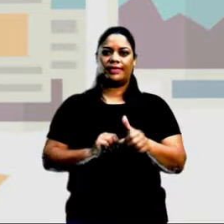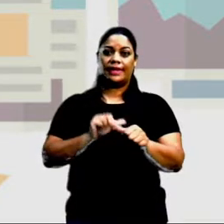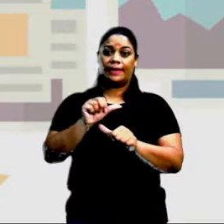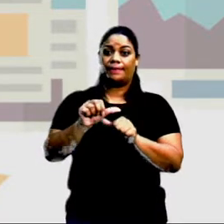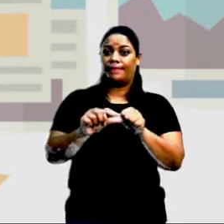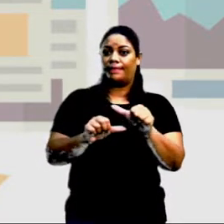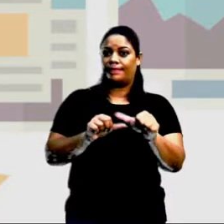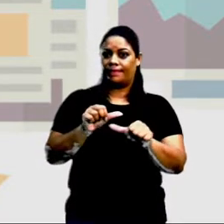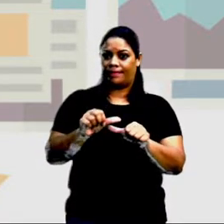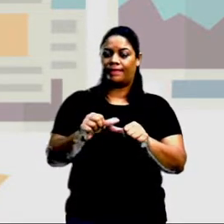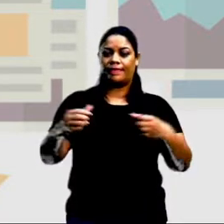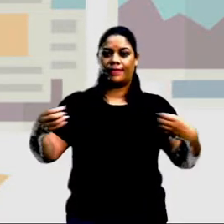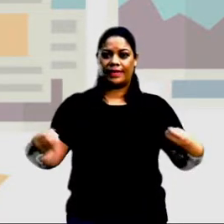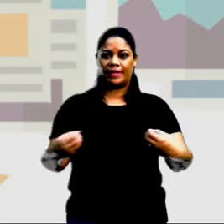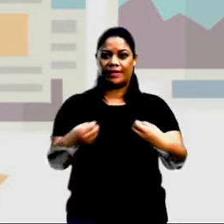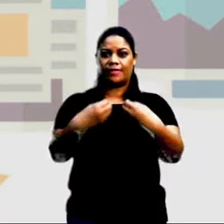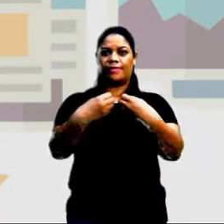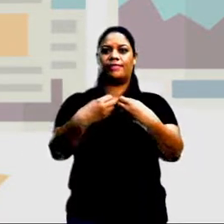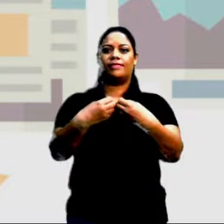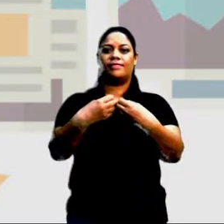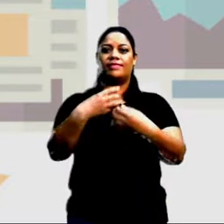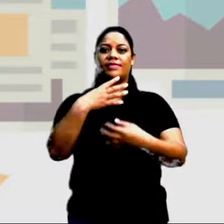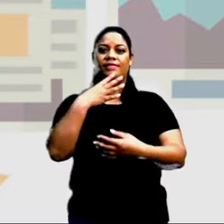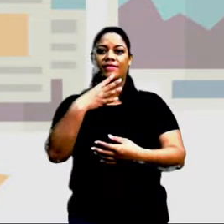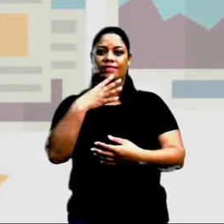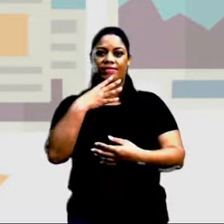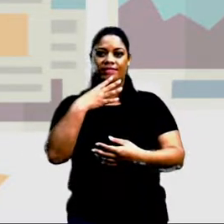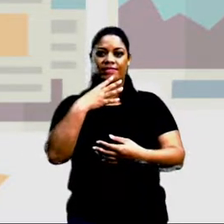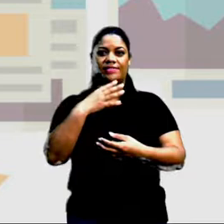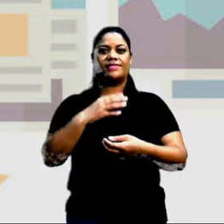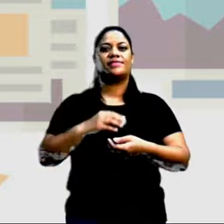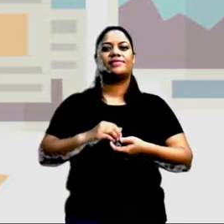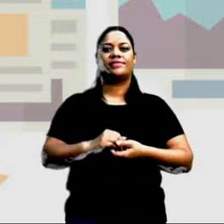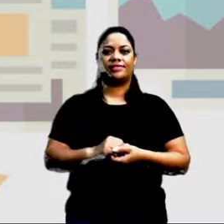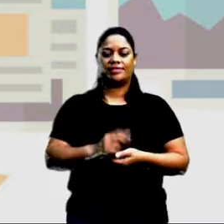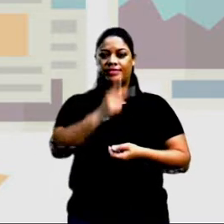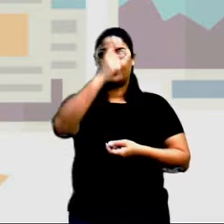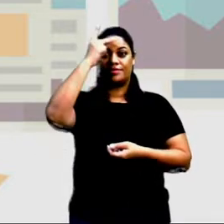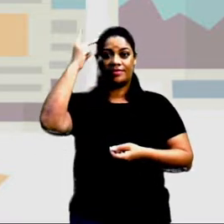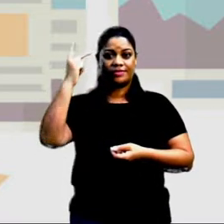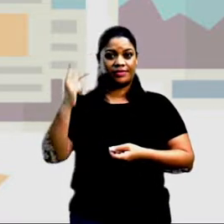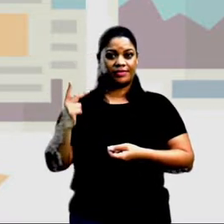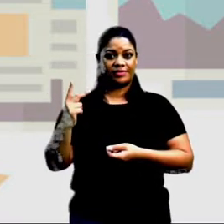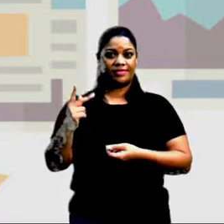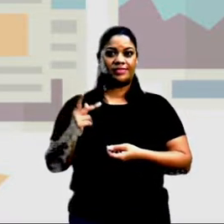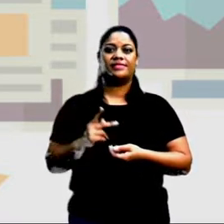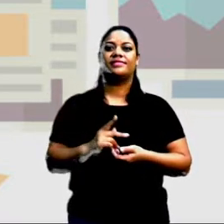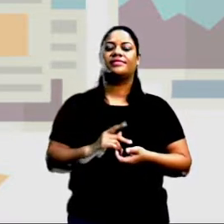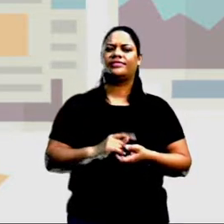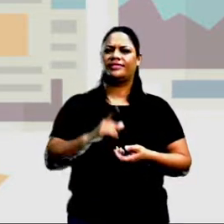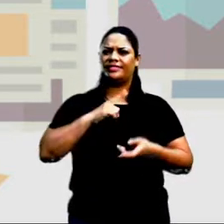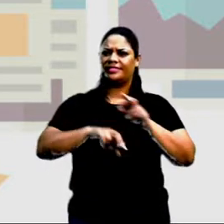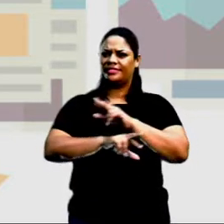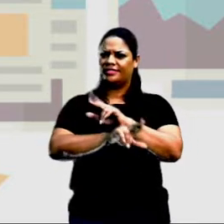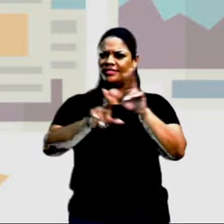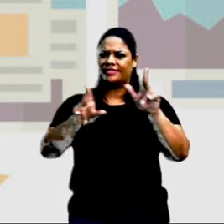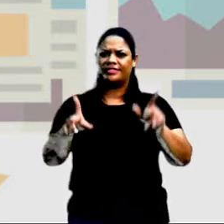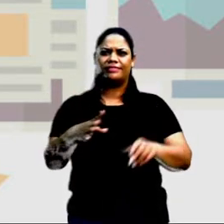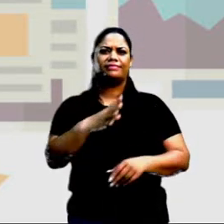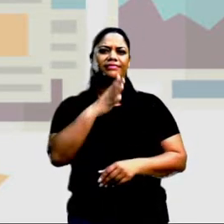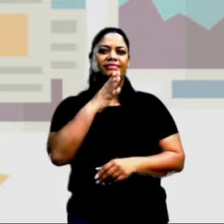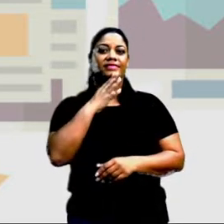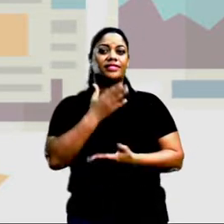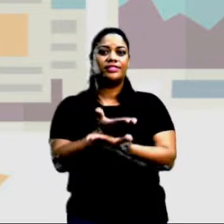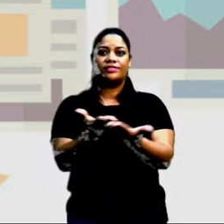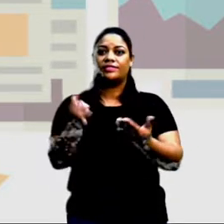transforma, ela aproxima os conhecimentos, aproxima as pessoas, traz vários conhecimentos.